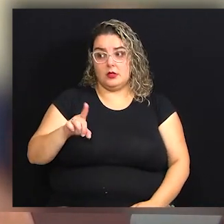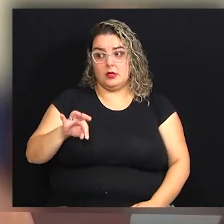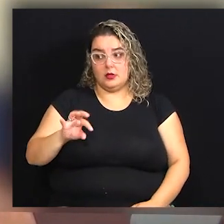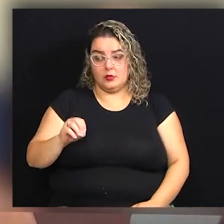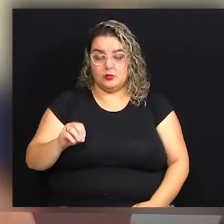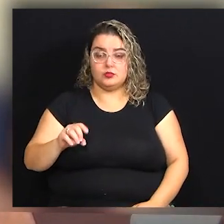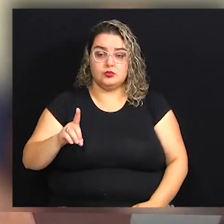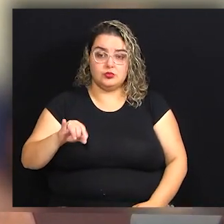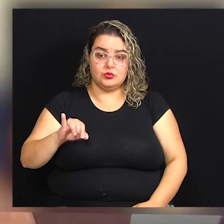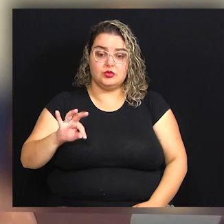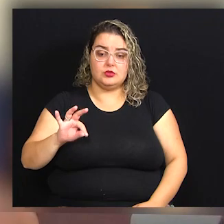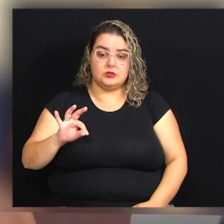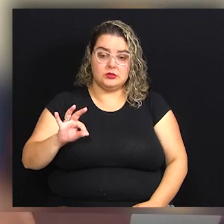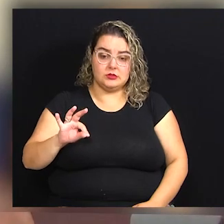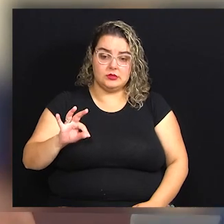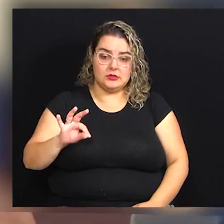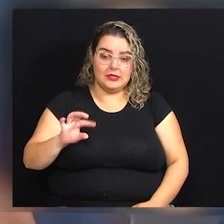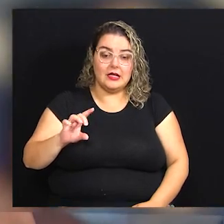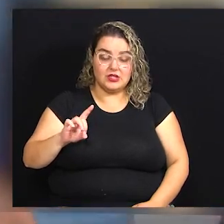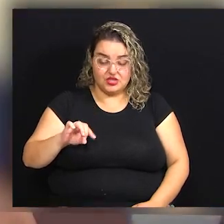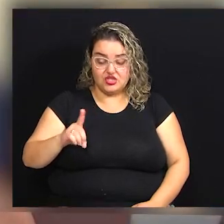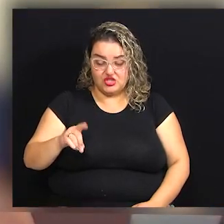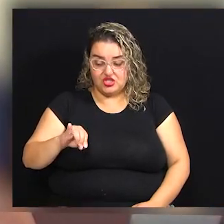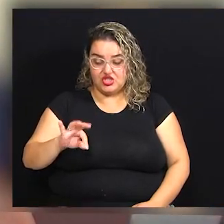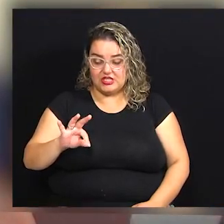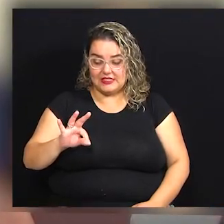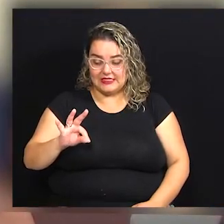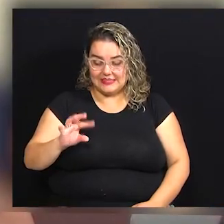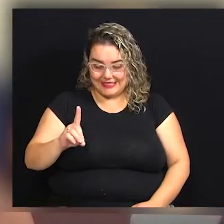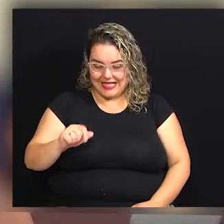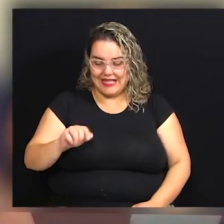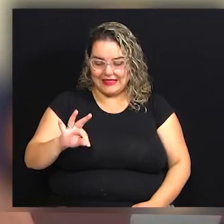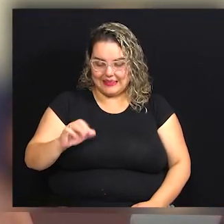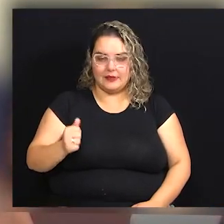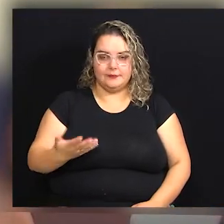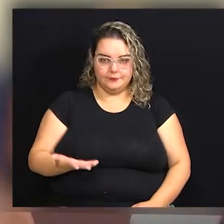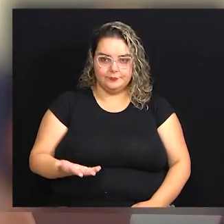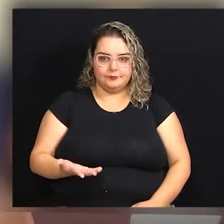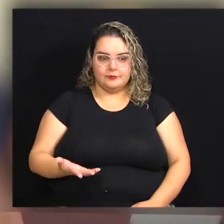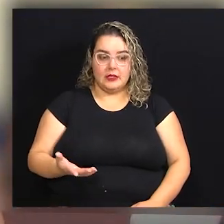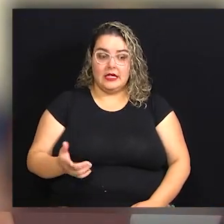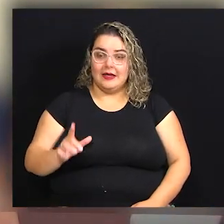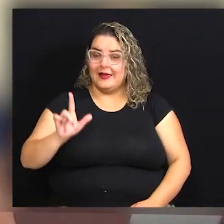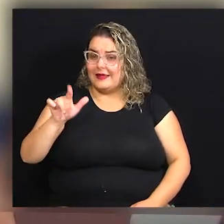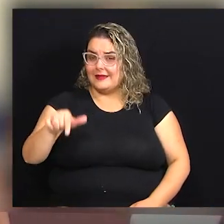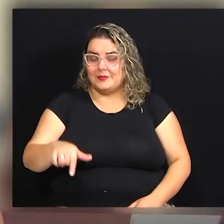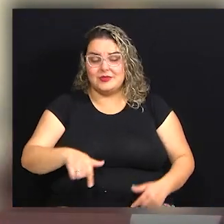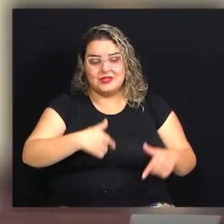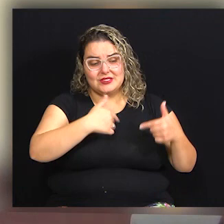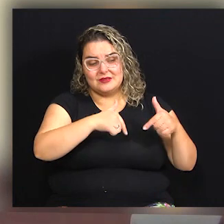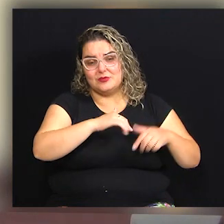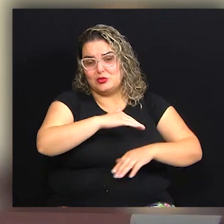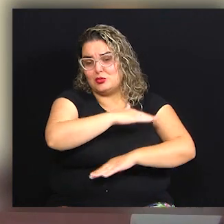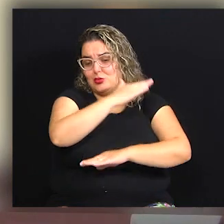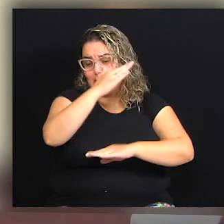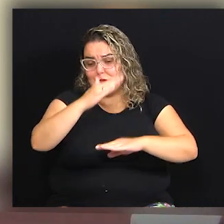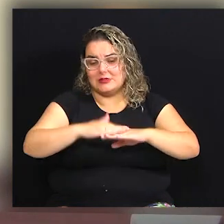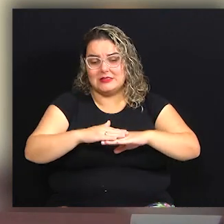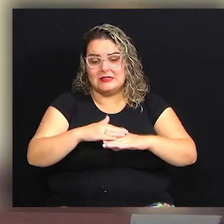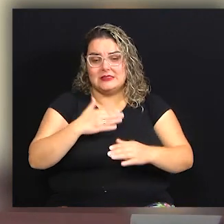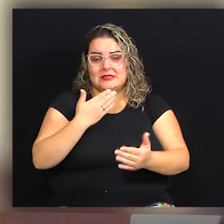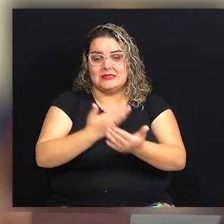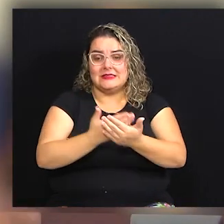né, e eu não consegui estar ali naquele ambiente, né, depois da jornada de trabalho, depois da jornada